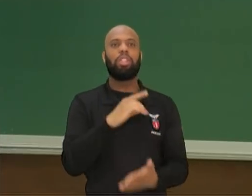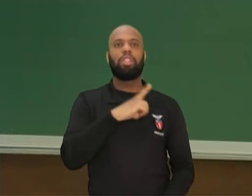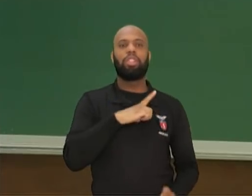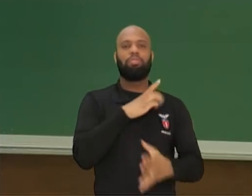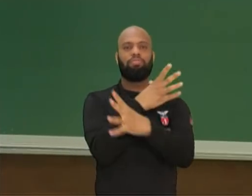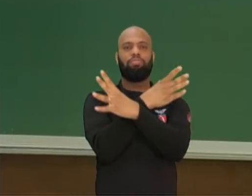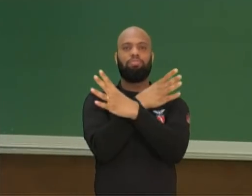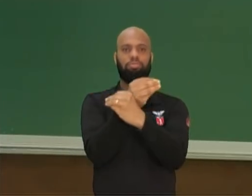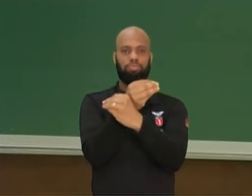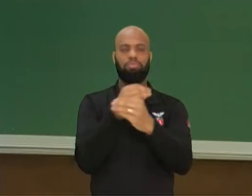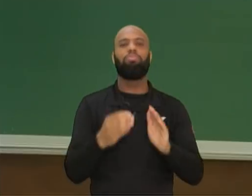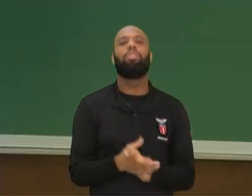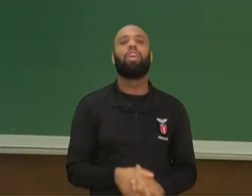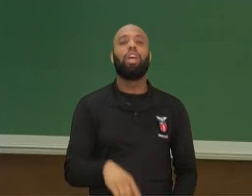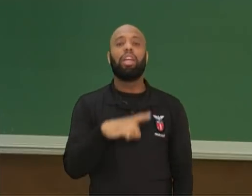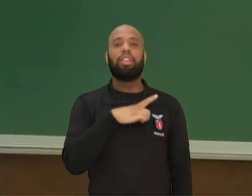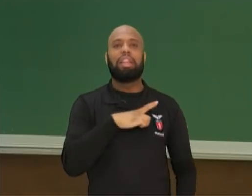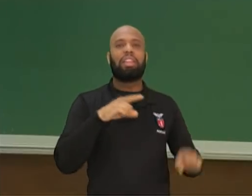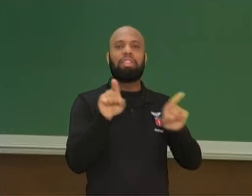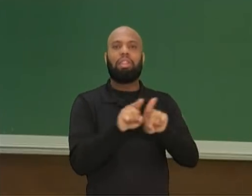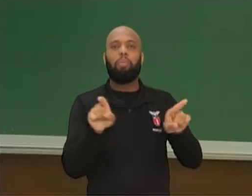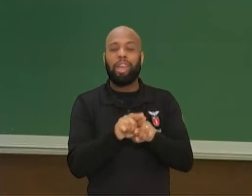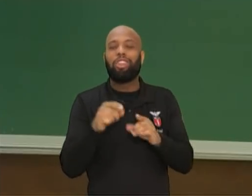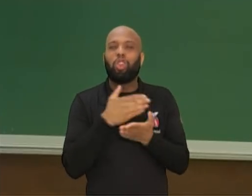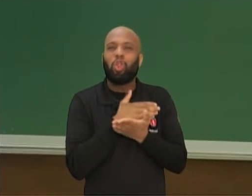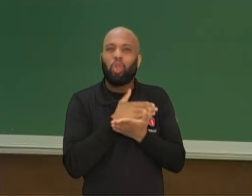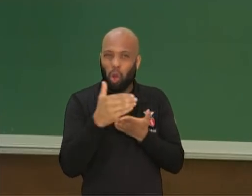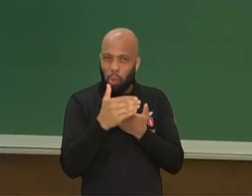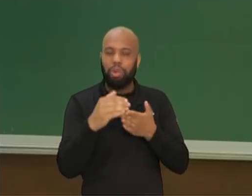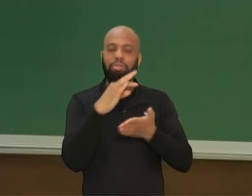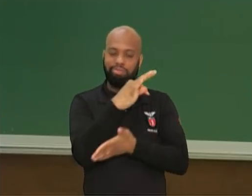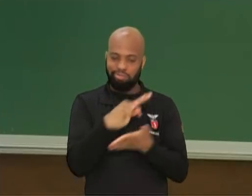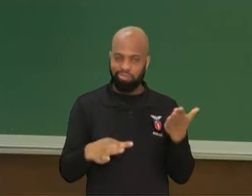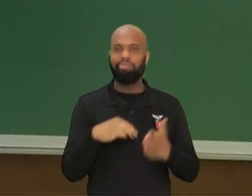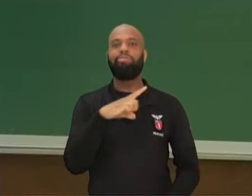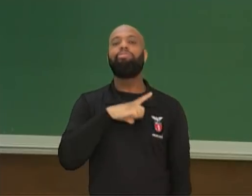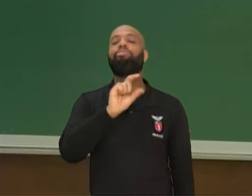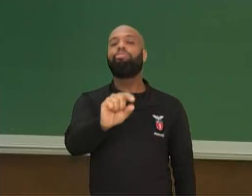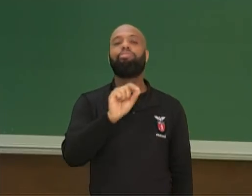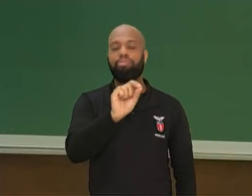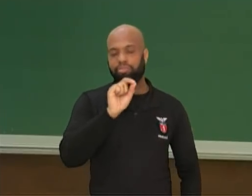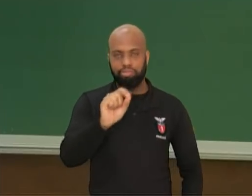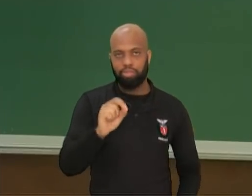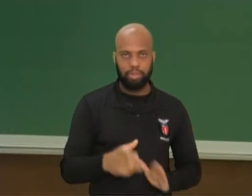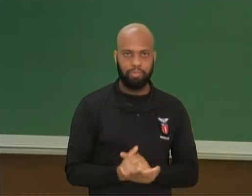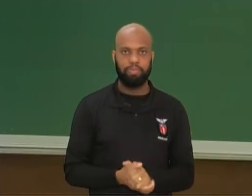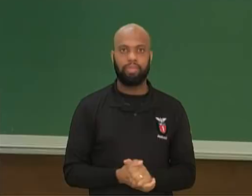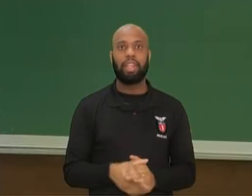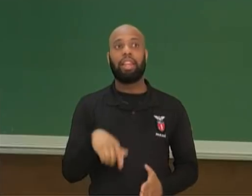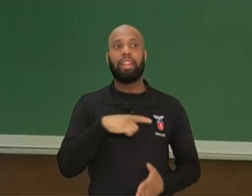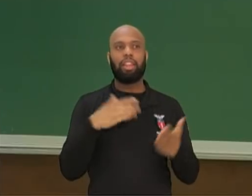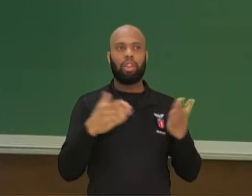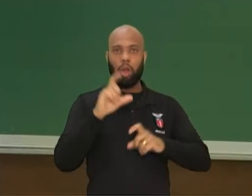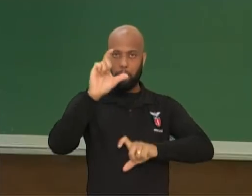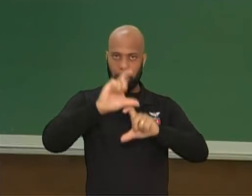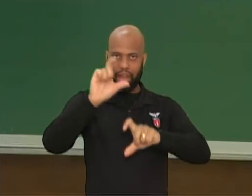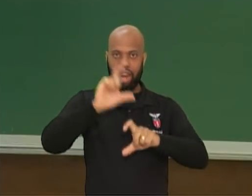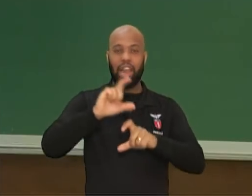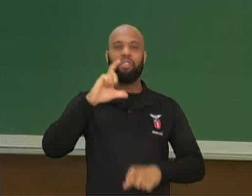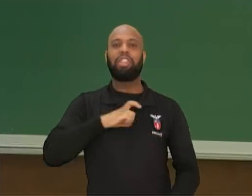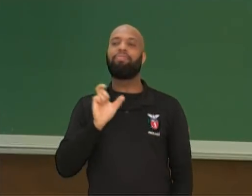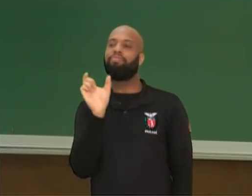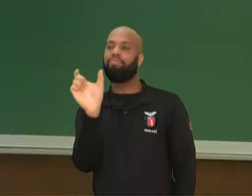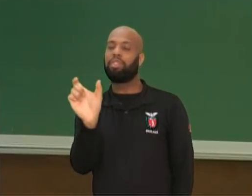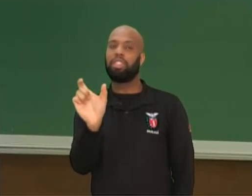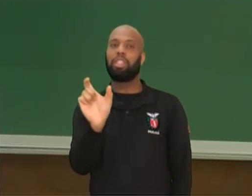algumas conjunções. E nós temos logo no início desse texto aqui, desse parágrafo, a